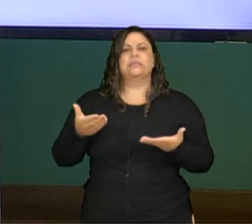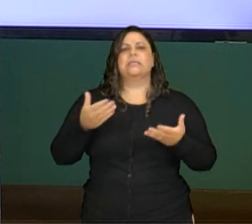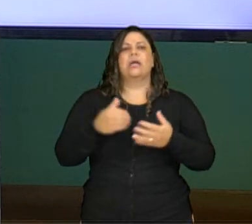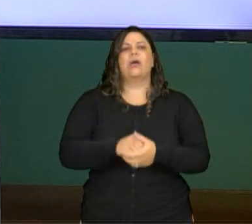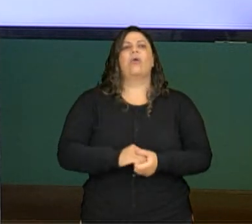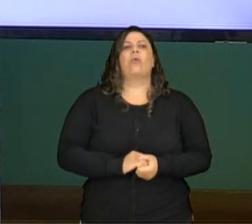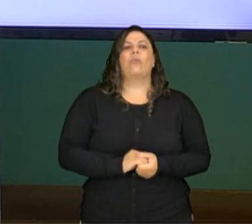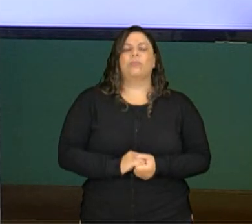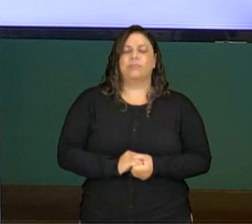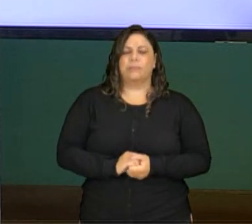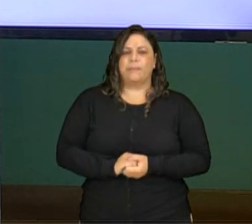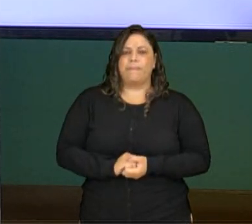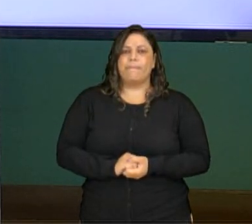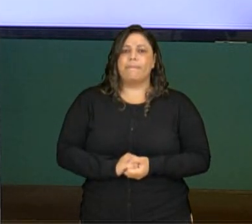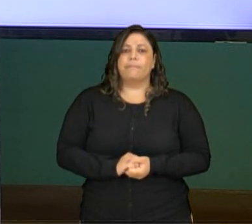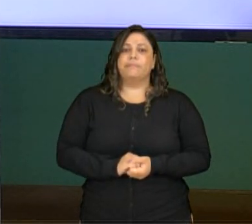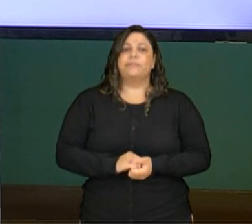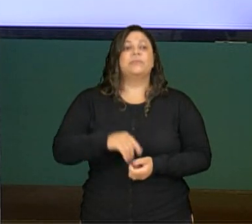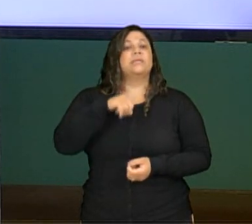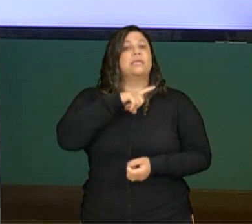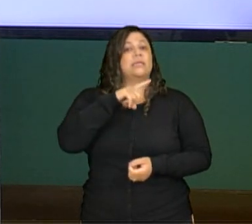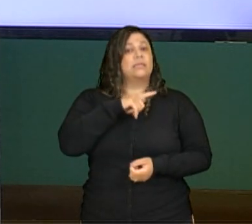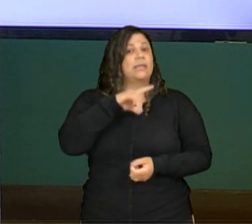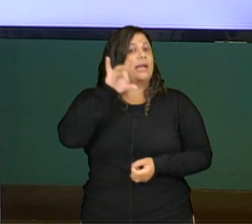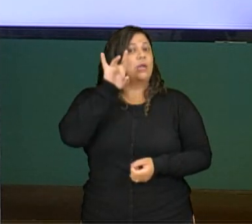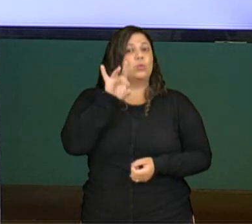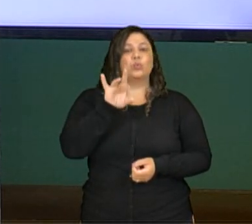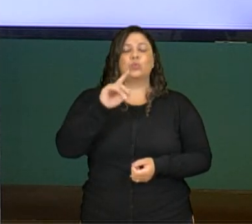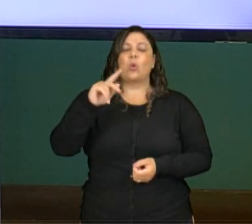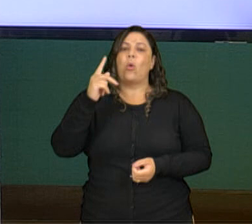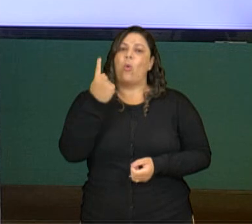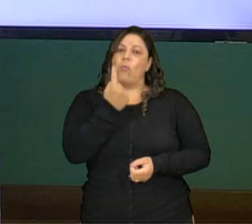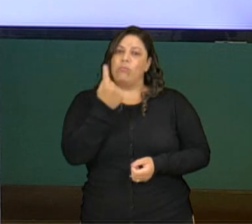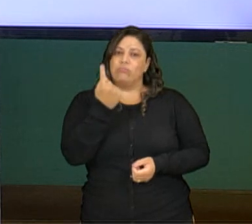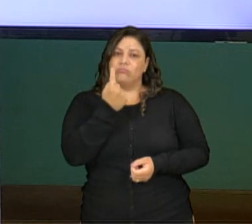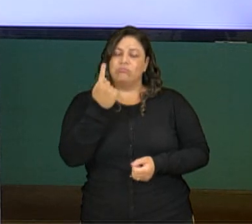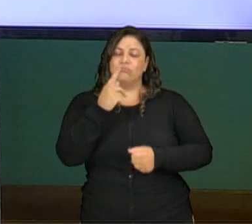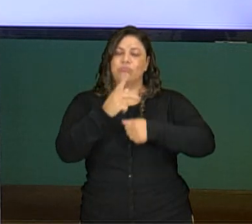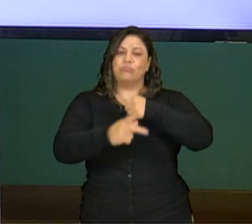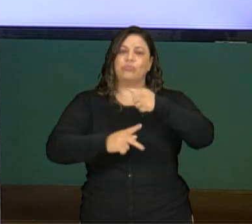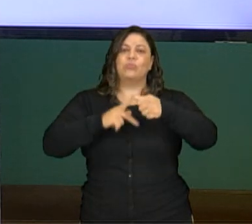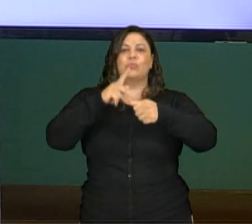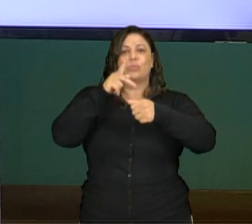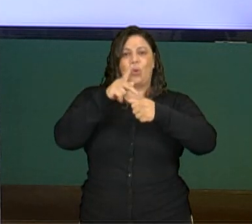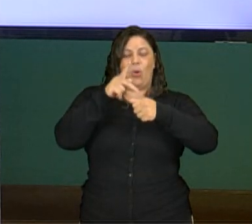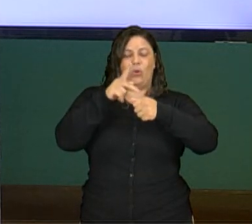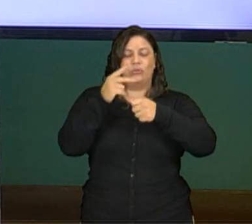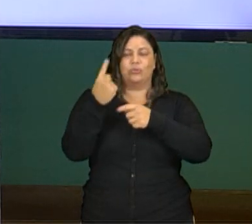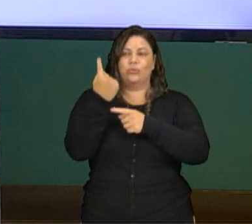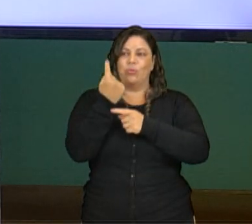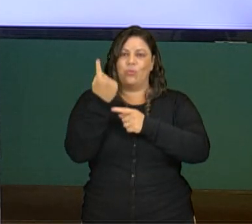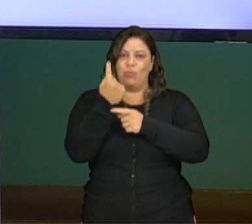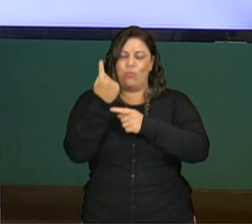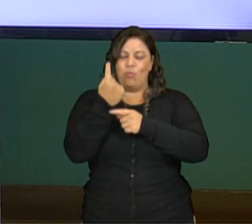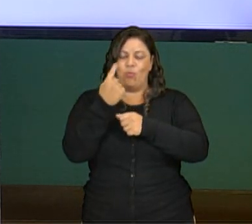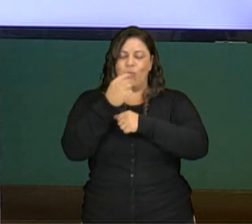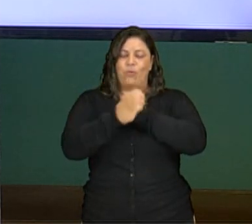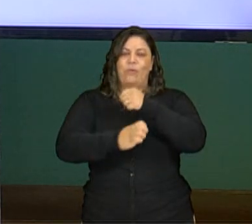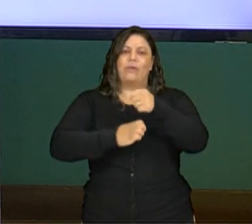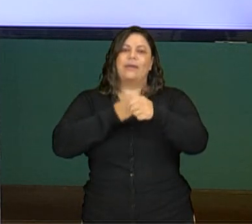menor átomo que se tem. Ele tem apenas um próton, um nêutron e um